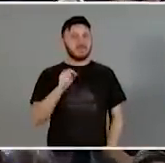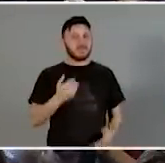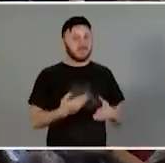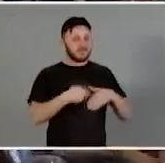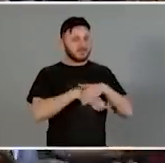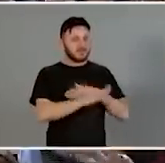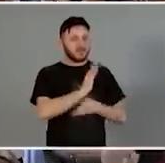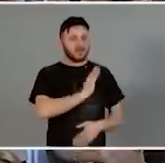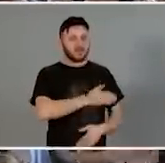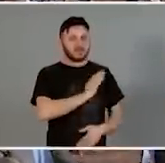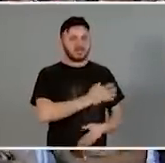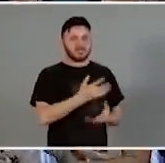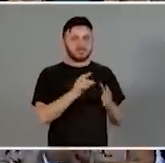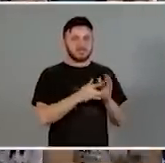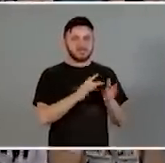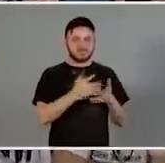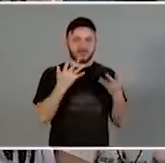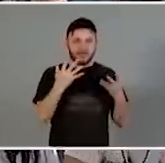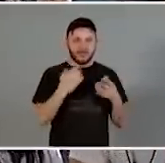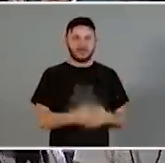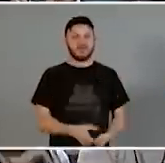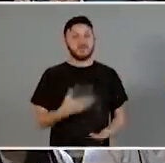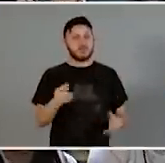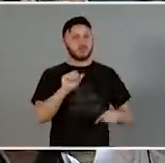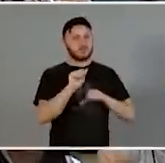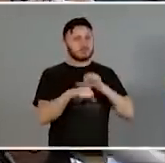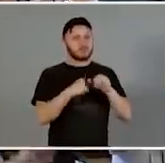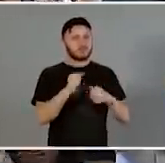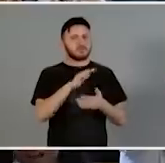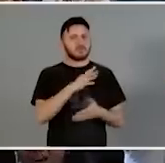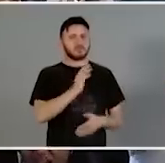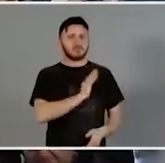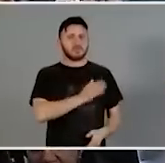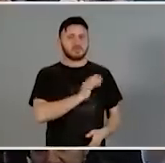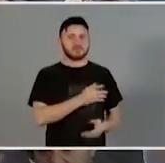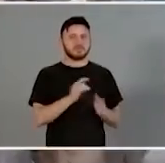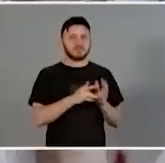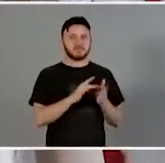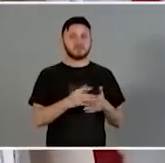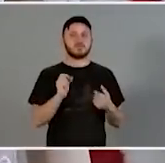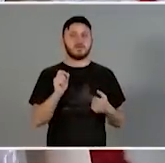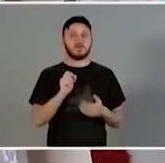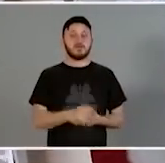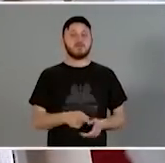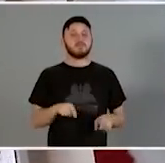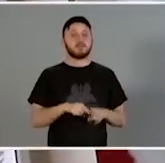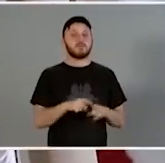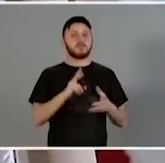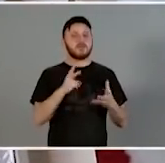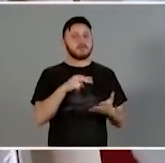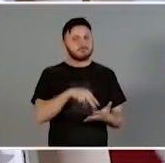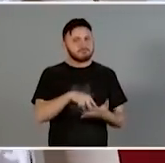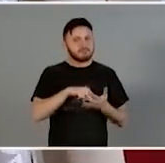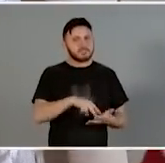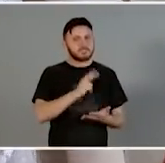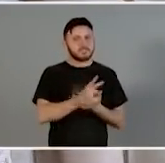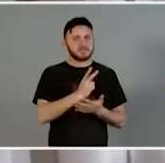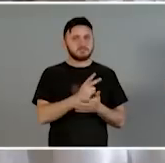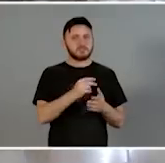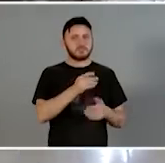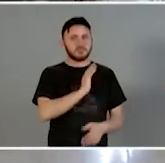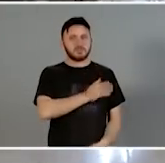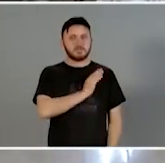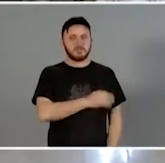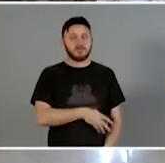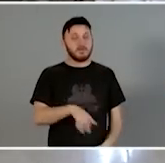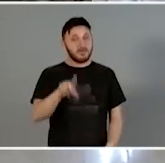coração? Quem foi transformado por esse coração? E quem vai permanecer com esse coração?